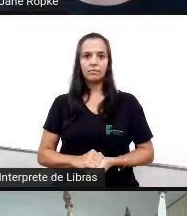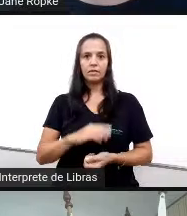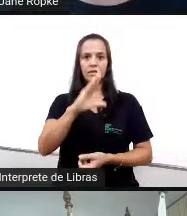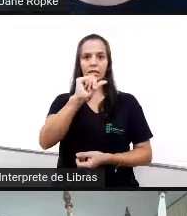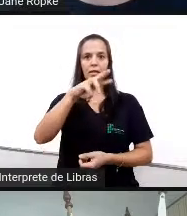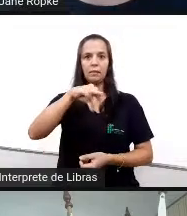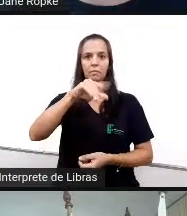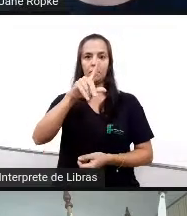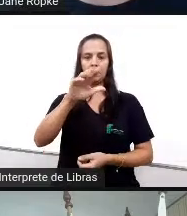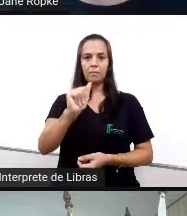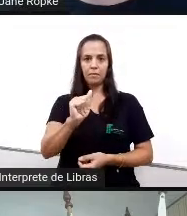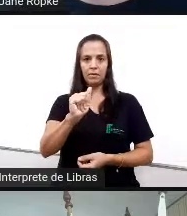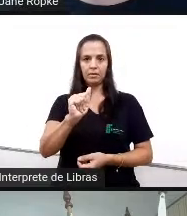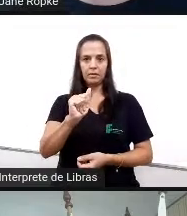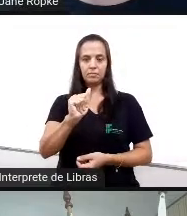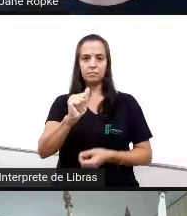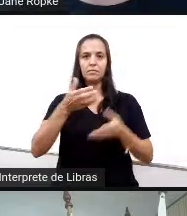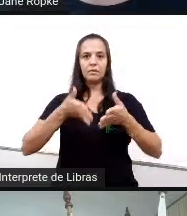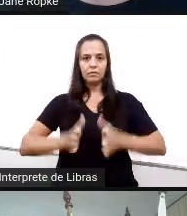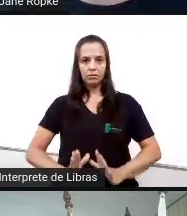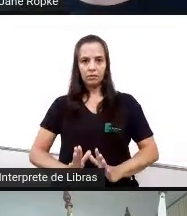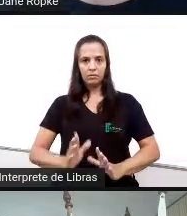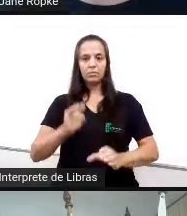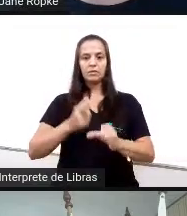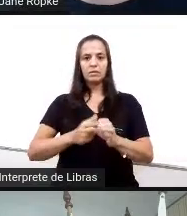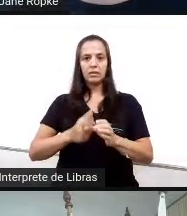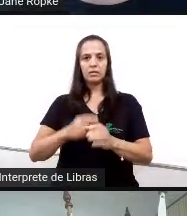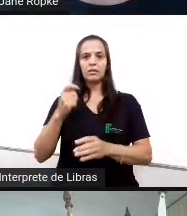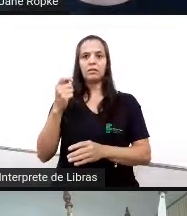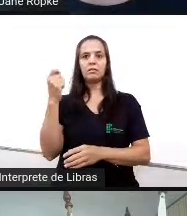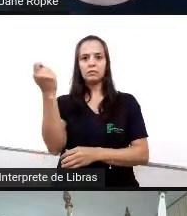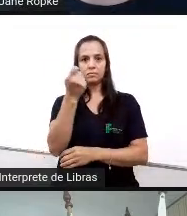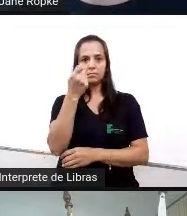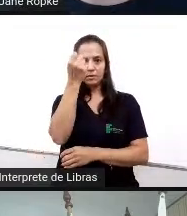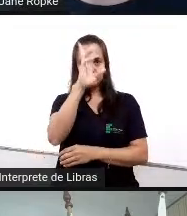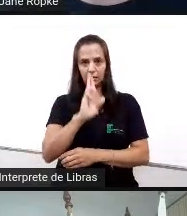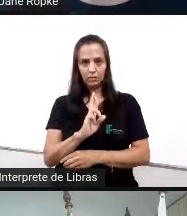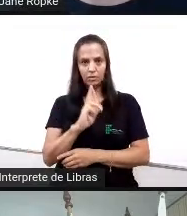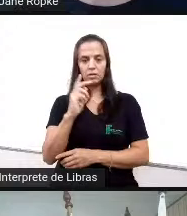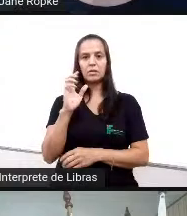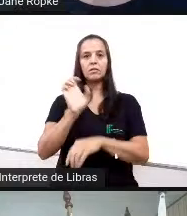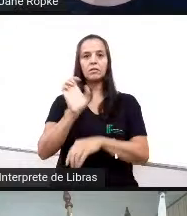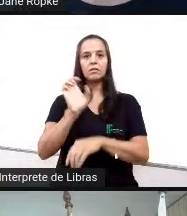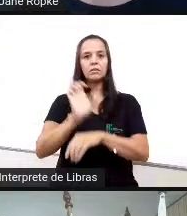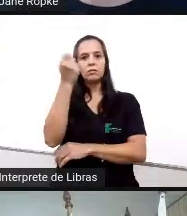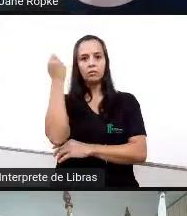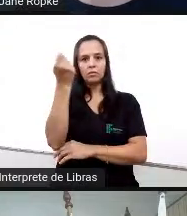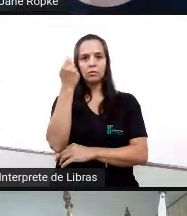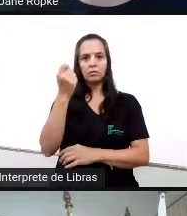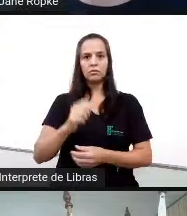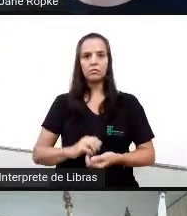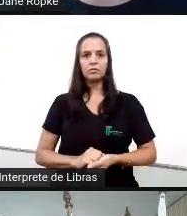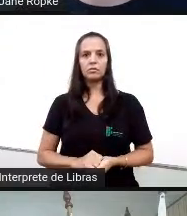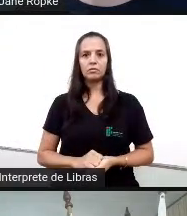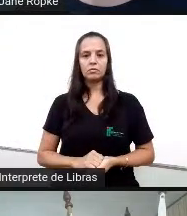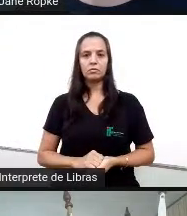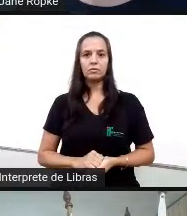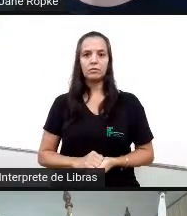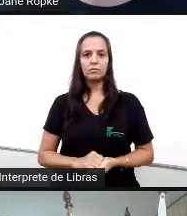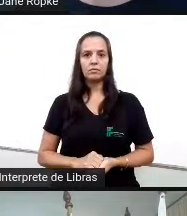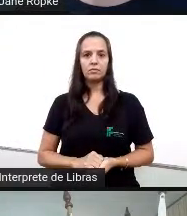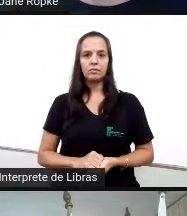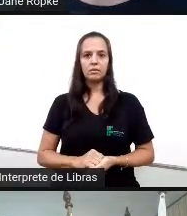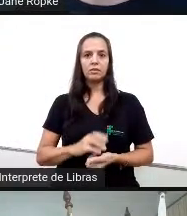Camila dos Anjos, natural da cidade de Santa Rosa, estado do Rio Grande do Sul.